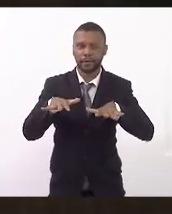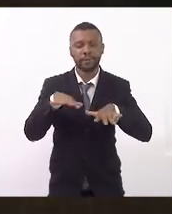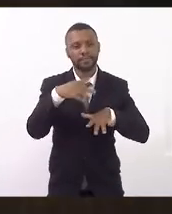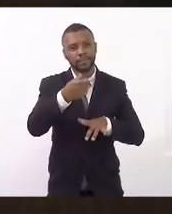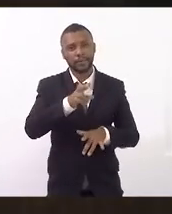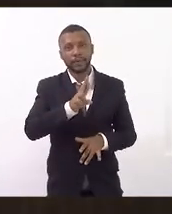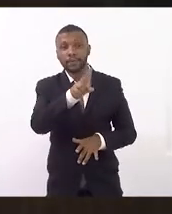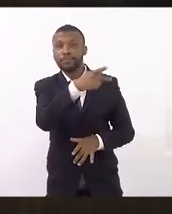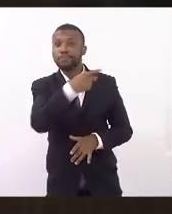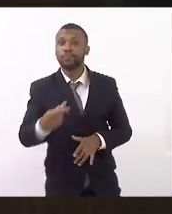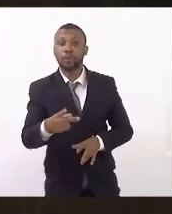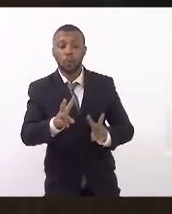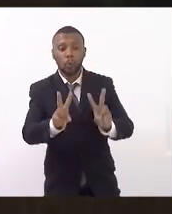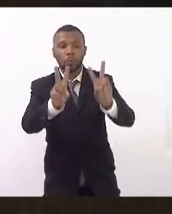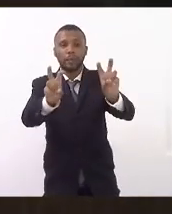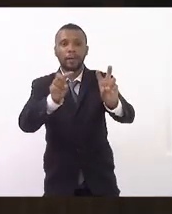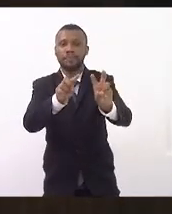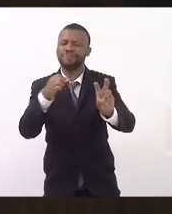o tema